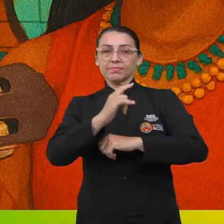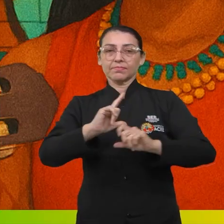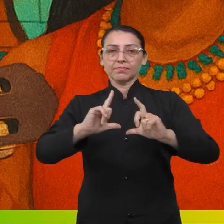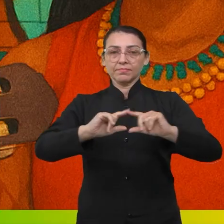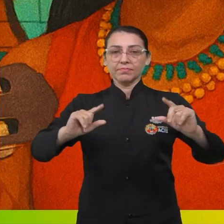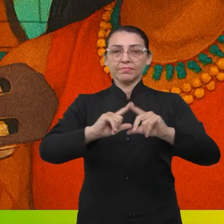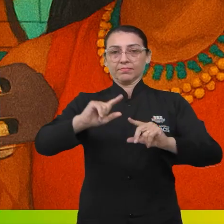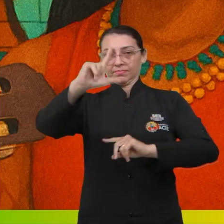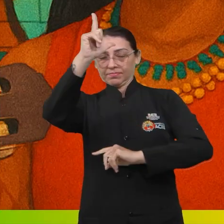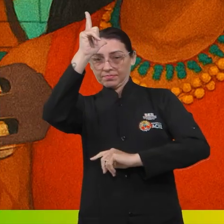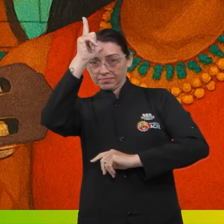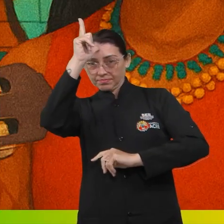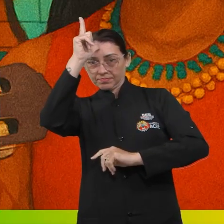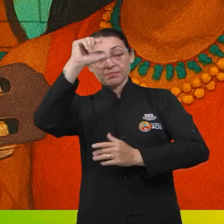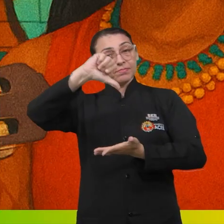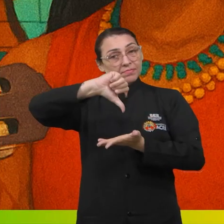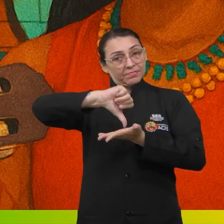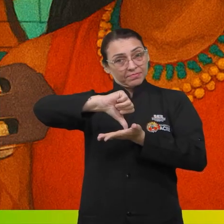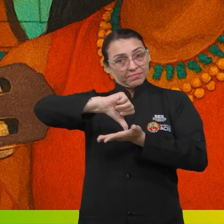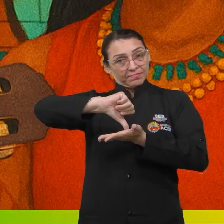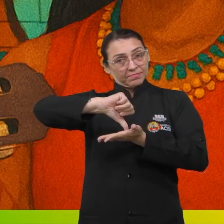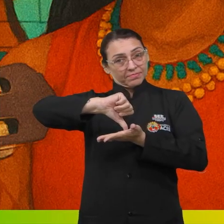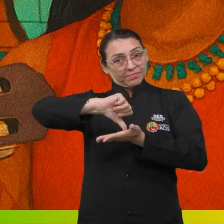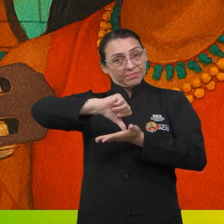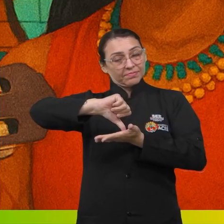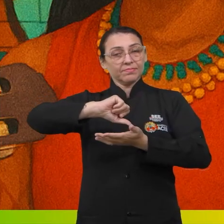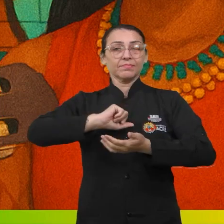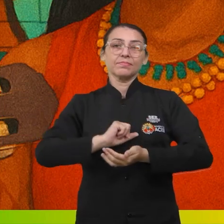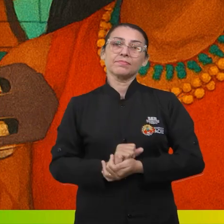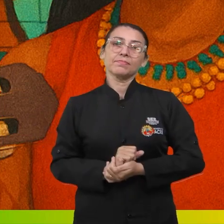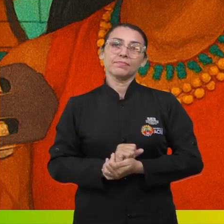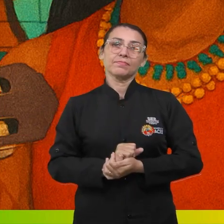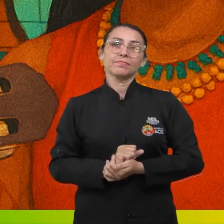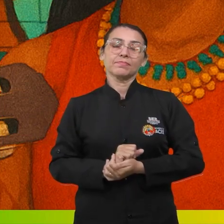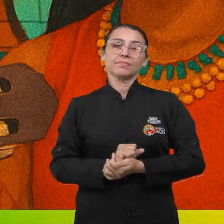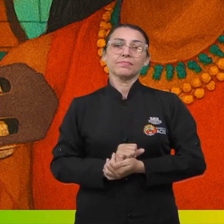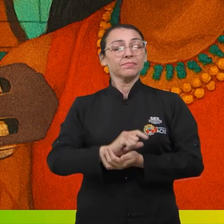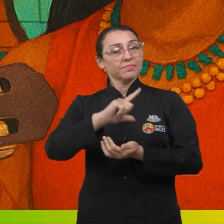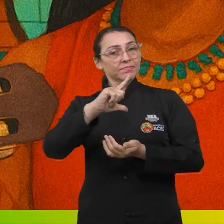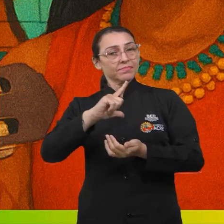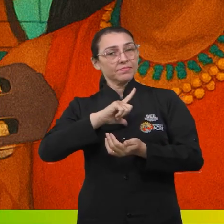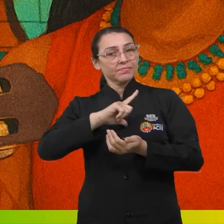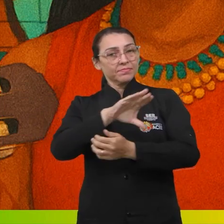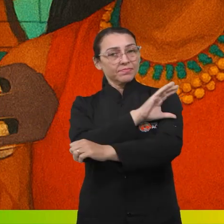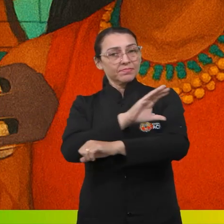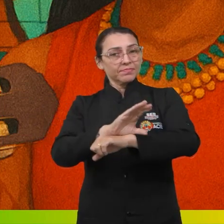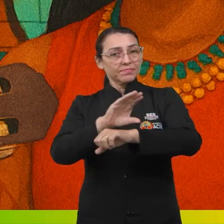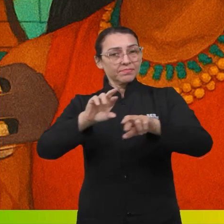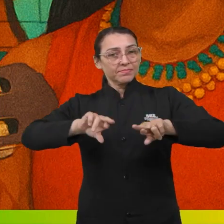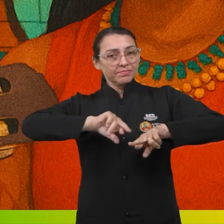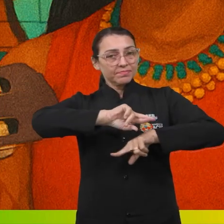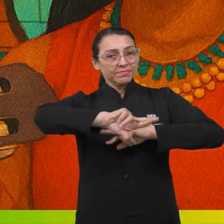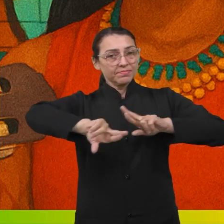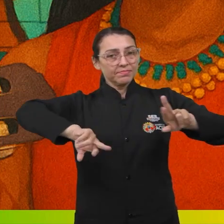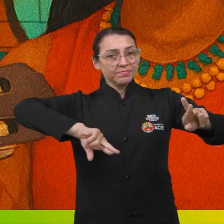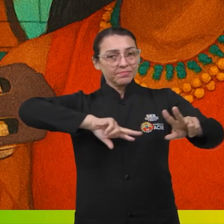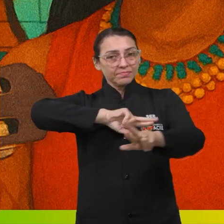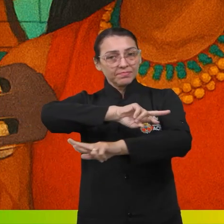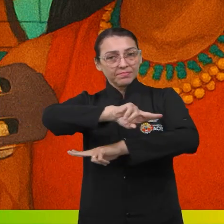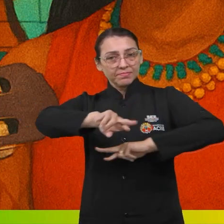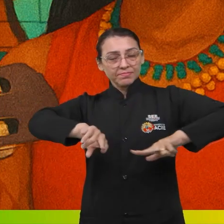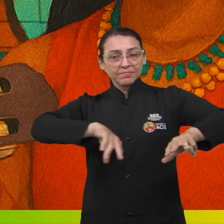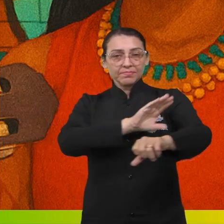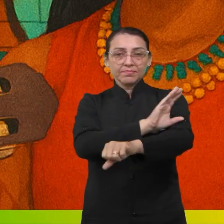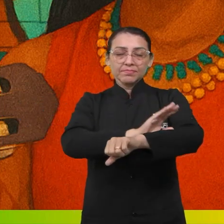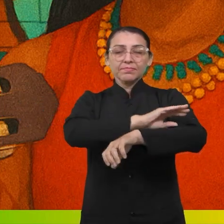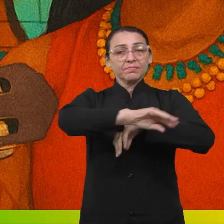italiana, japonesa, alemã e árabe. É por isso que nós temos aí uma cultura diversificada, uma